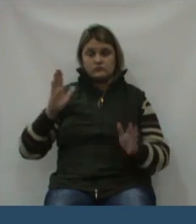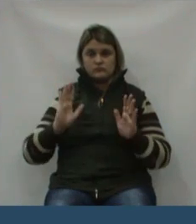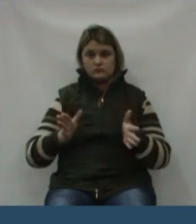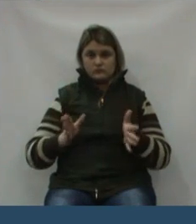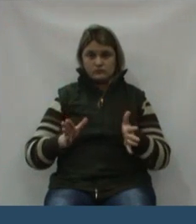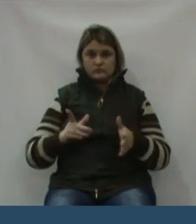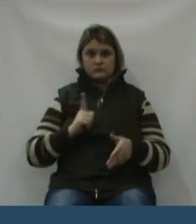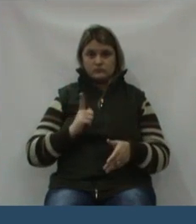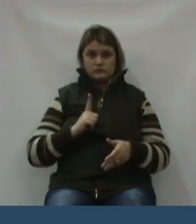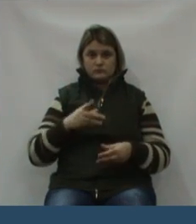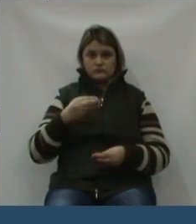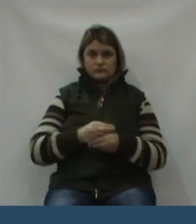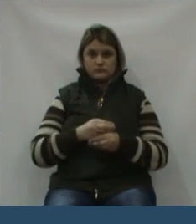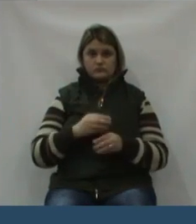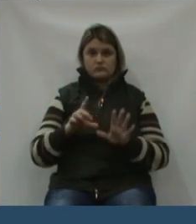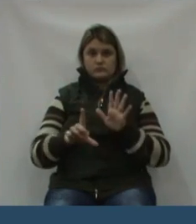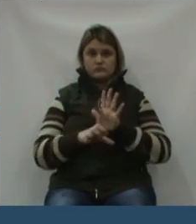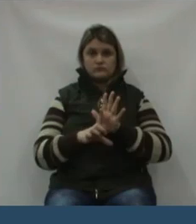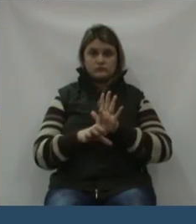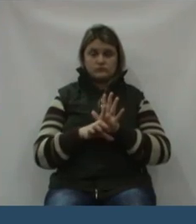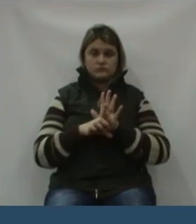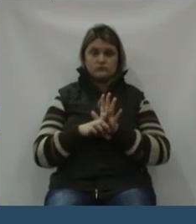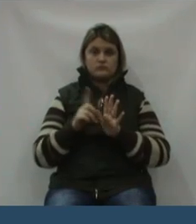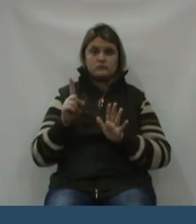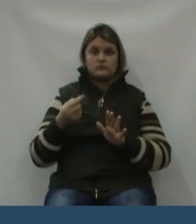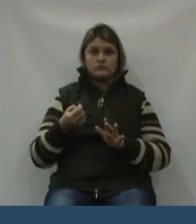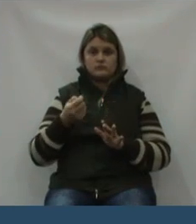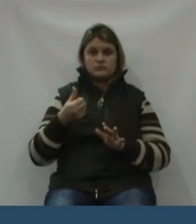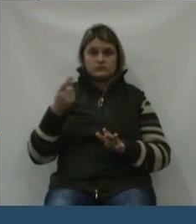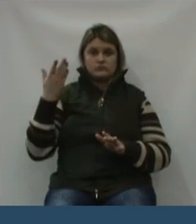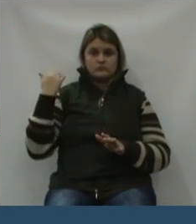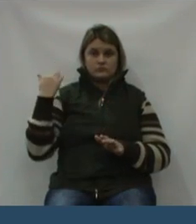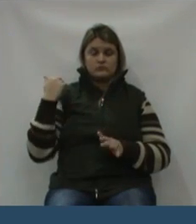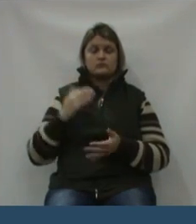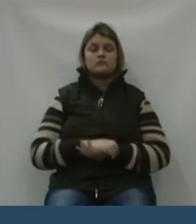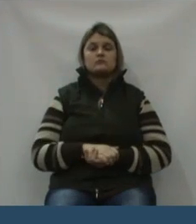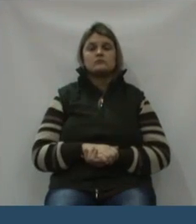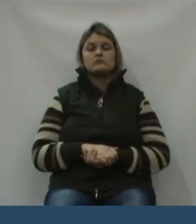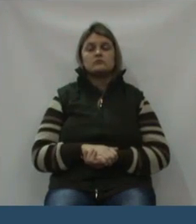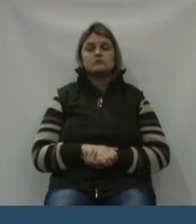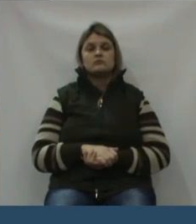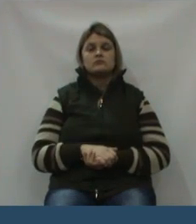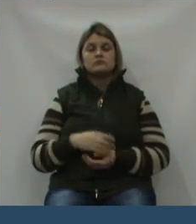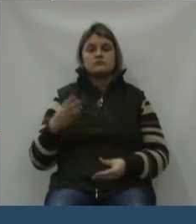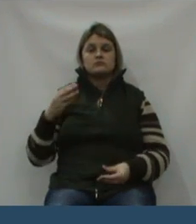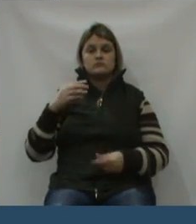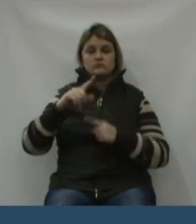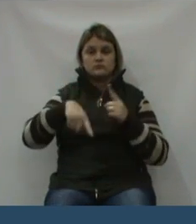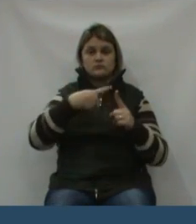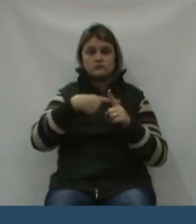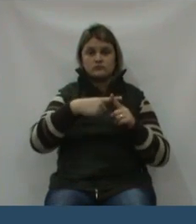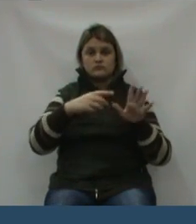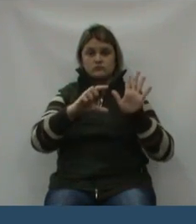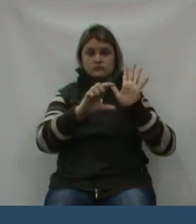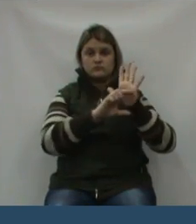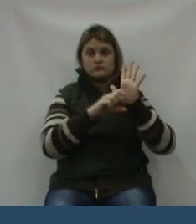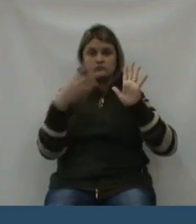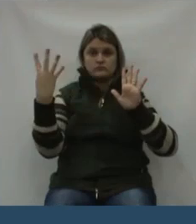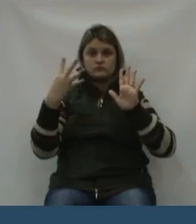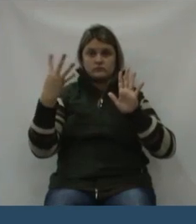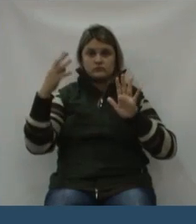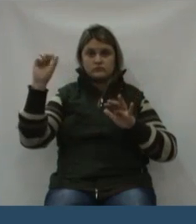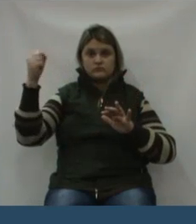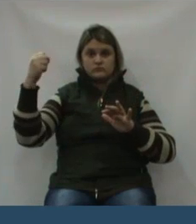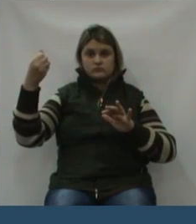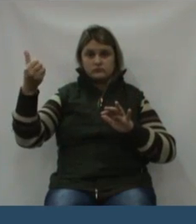dentro da administração. E a nossa lei orgânica é um pouco mais antiga. Então, acresce o parágrafo 4º ao artigo